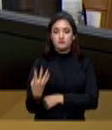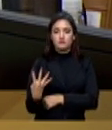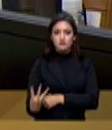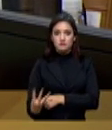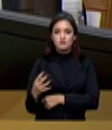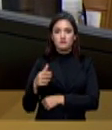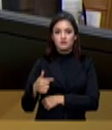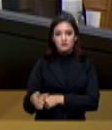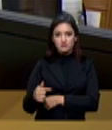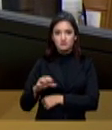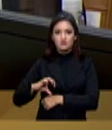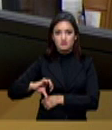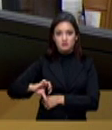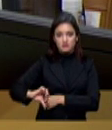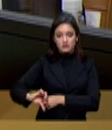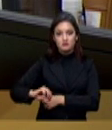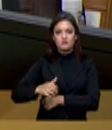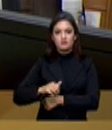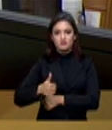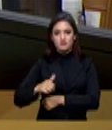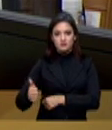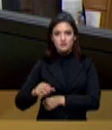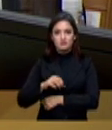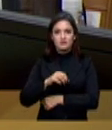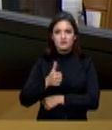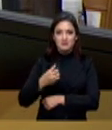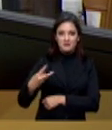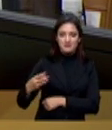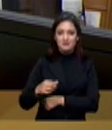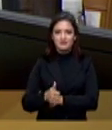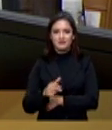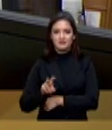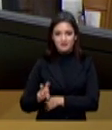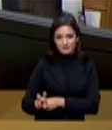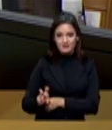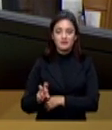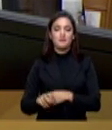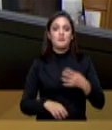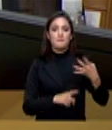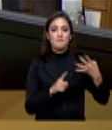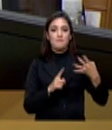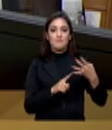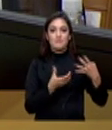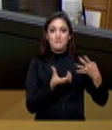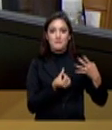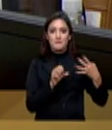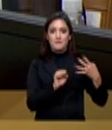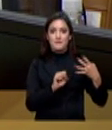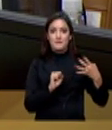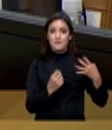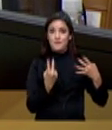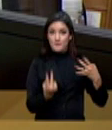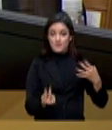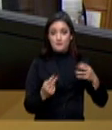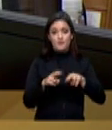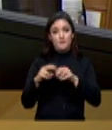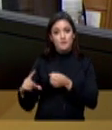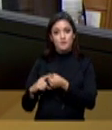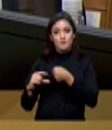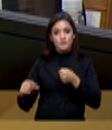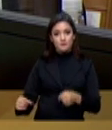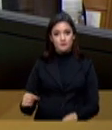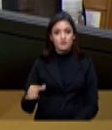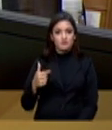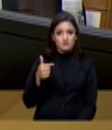4º 7 11 13 15 da Lei e a de 6882 em Face dos